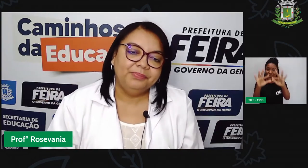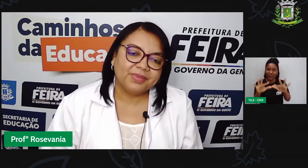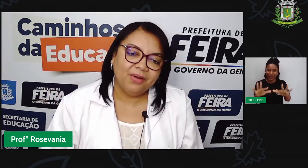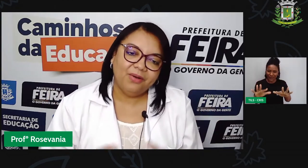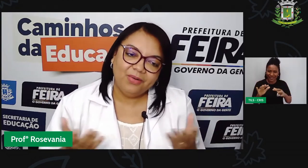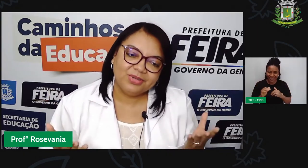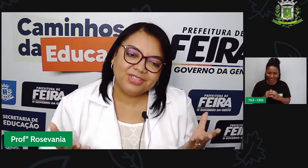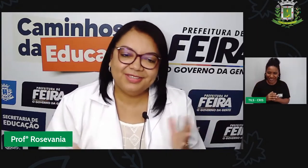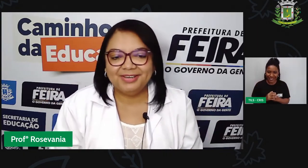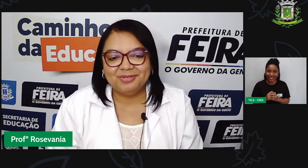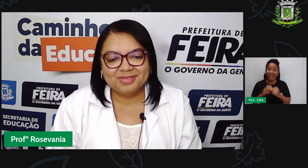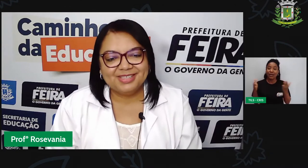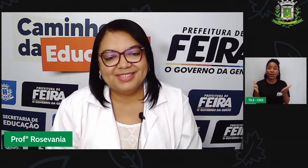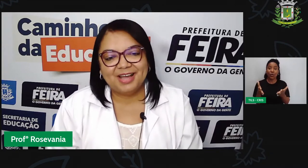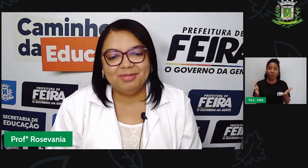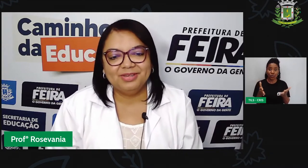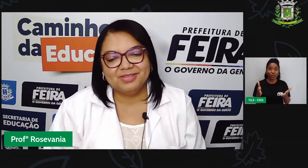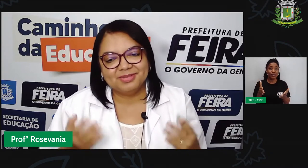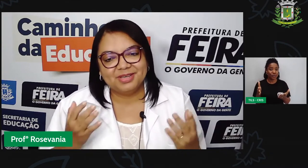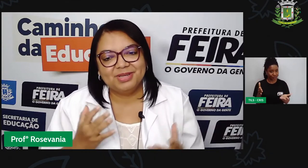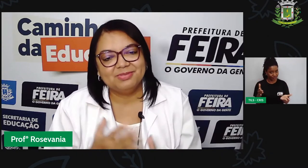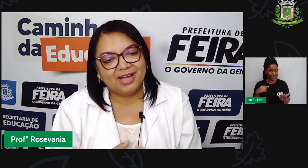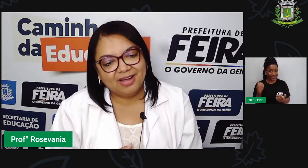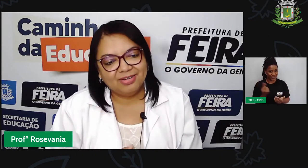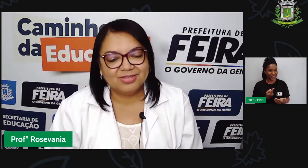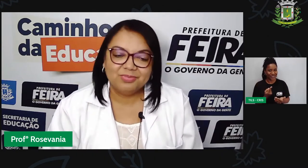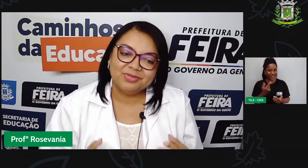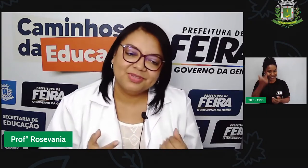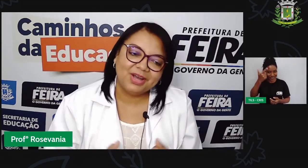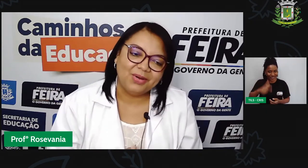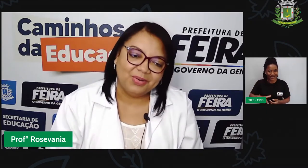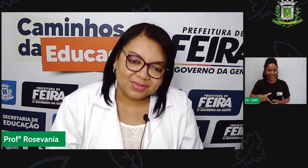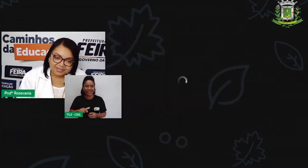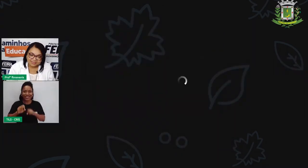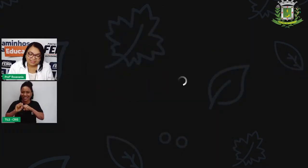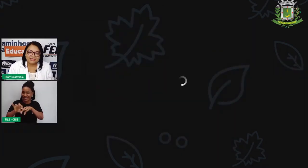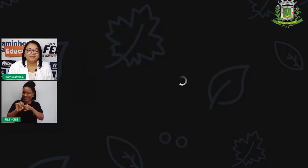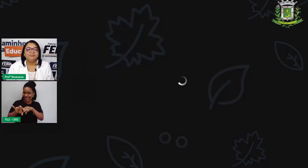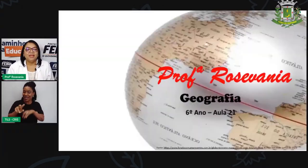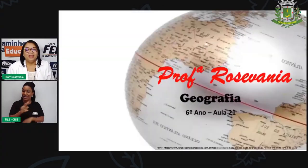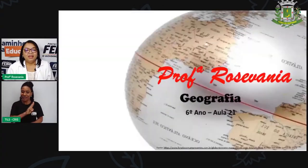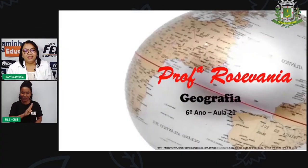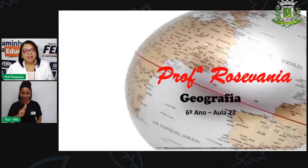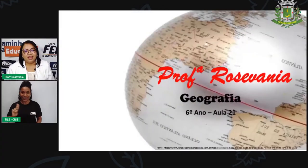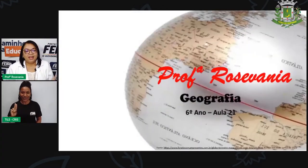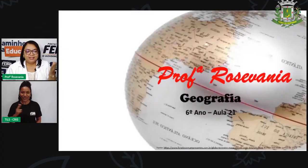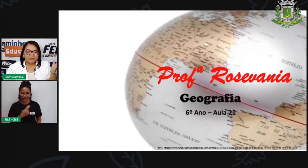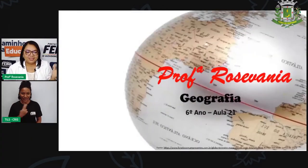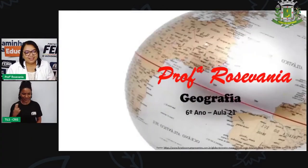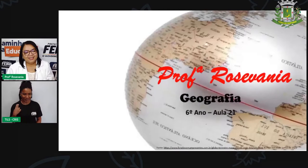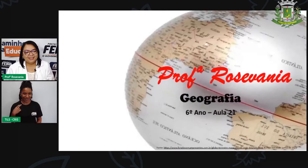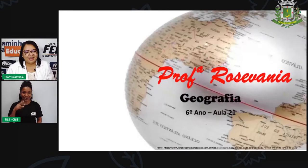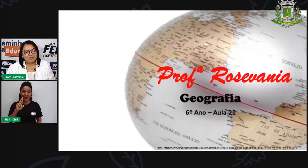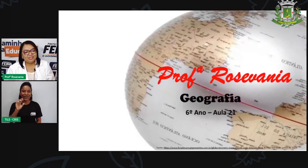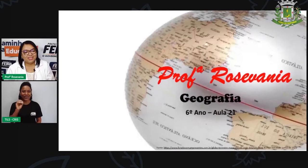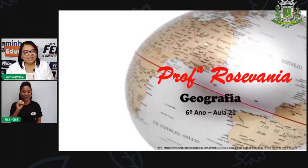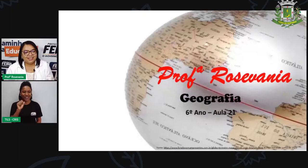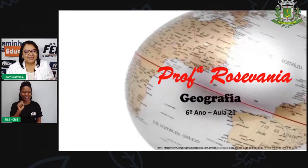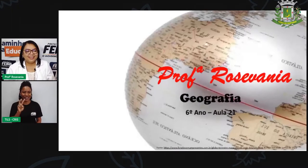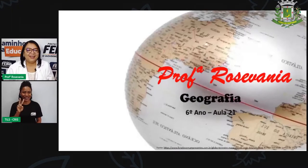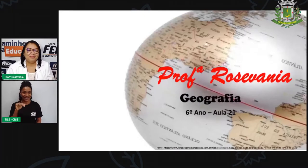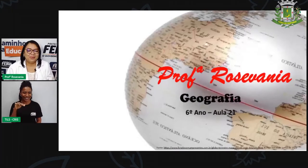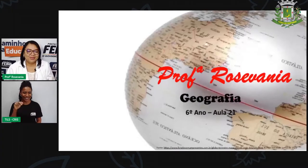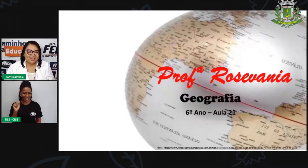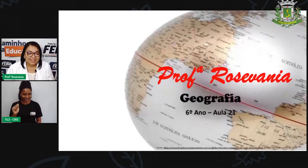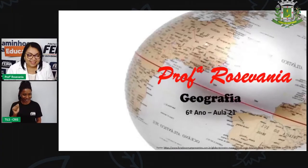Bom, hoje, né? Como vocês sabem, nós vamos ter mais uma aula. Eu sou a Rosa Evânia e a nossa intérprete aí,